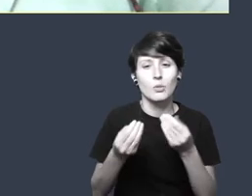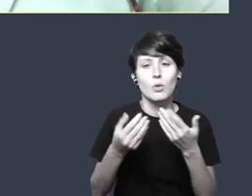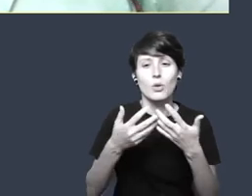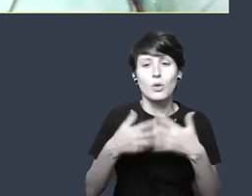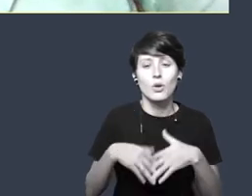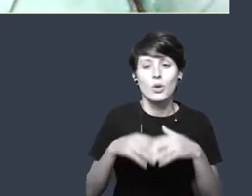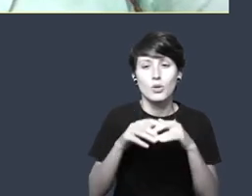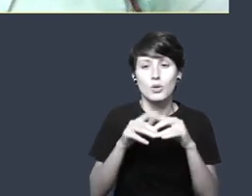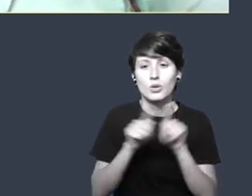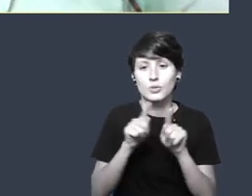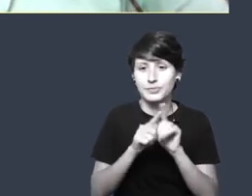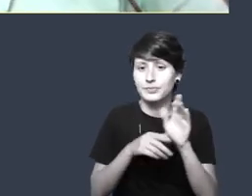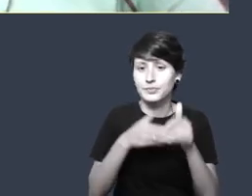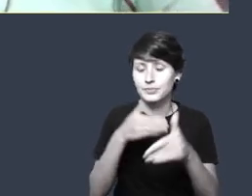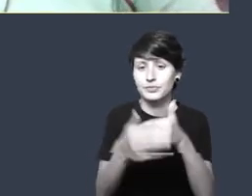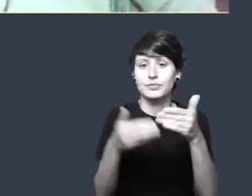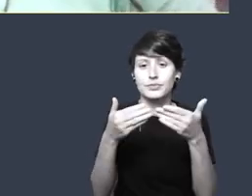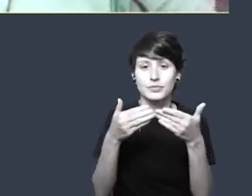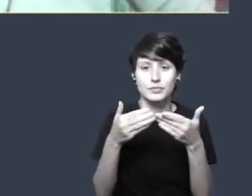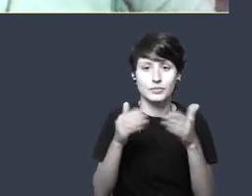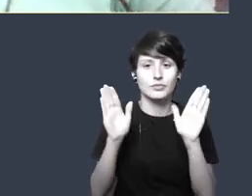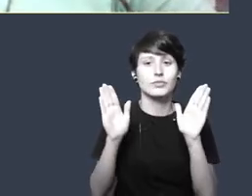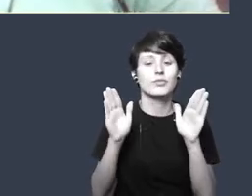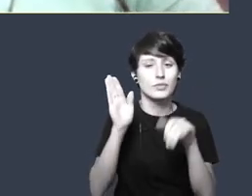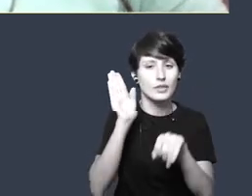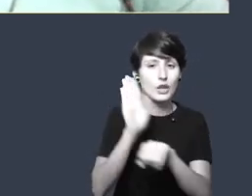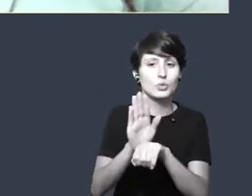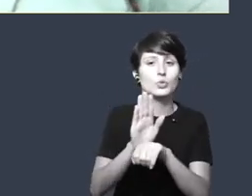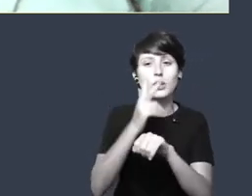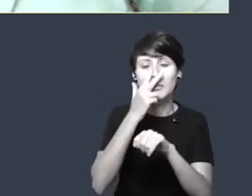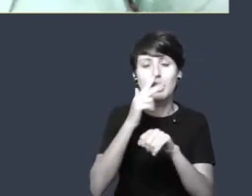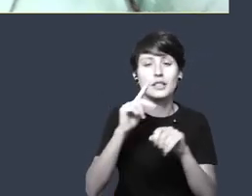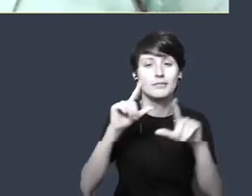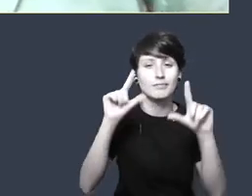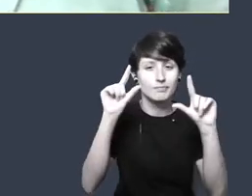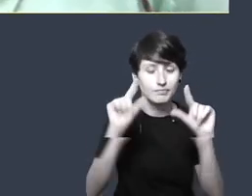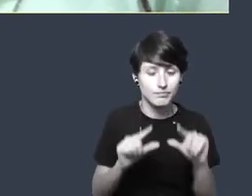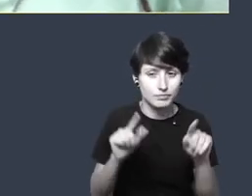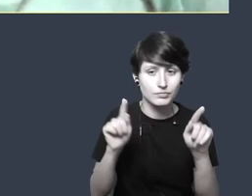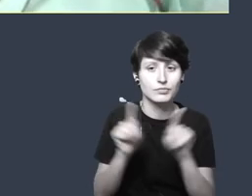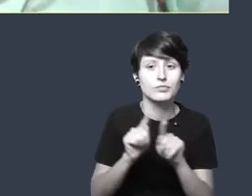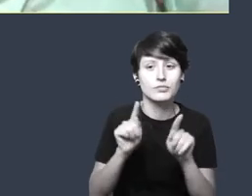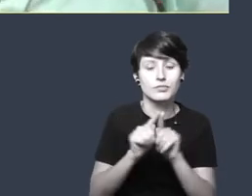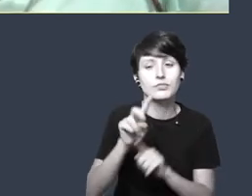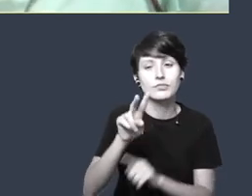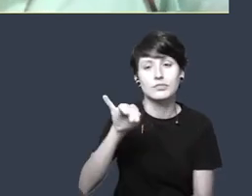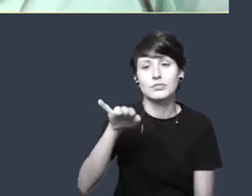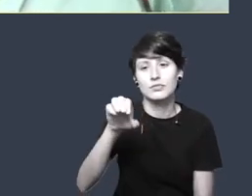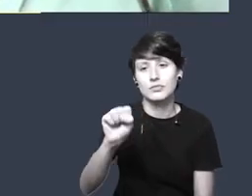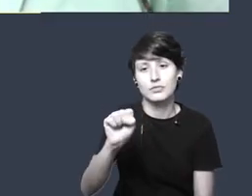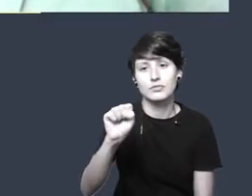Como esse processo de abertura pode contribuir para minimizar vieses?